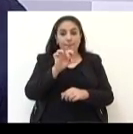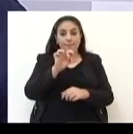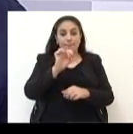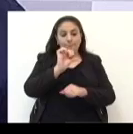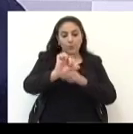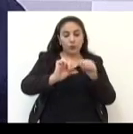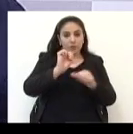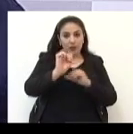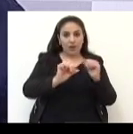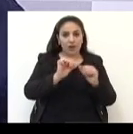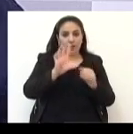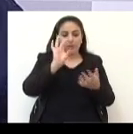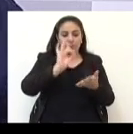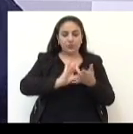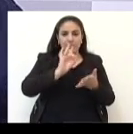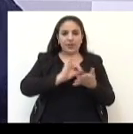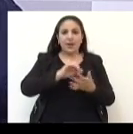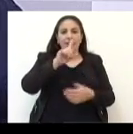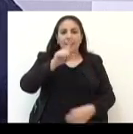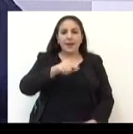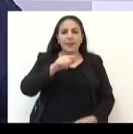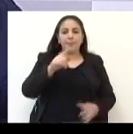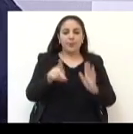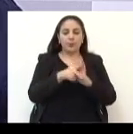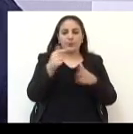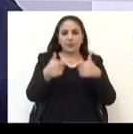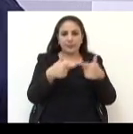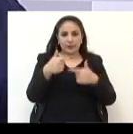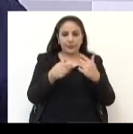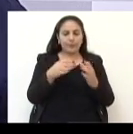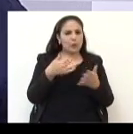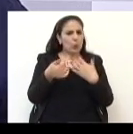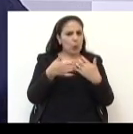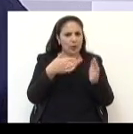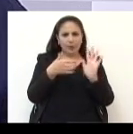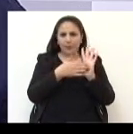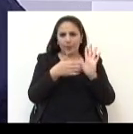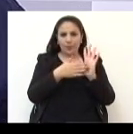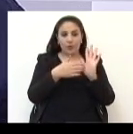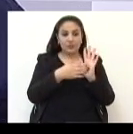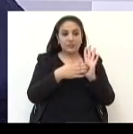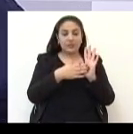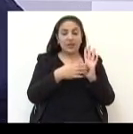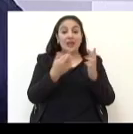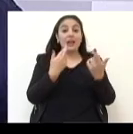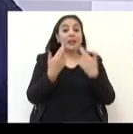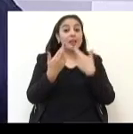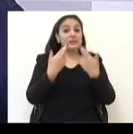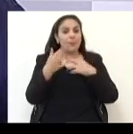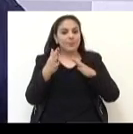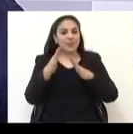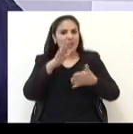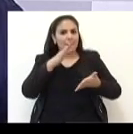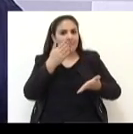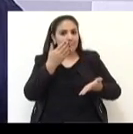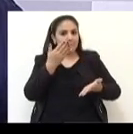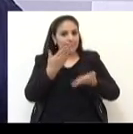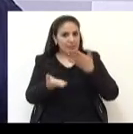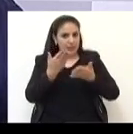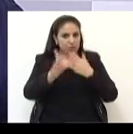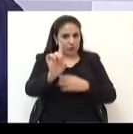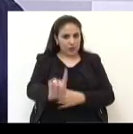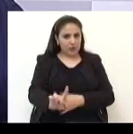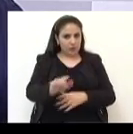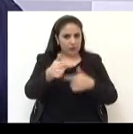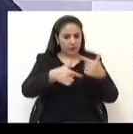mexer naquilo que são as suas garantias, as garantias do trabalhador. Então, qualquer proposta que venha no sentido de retirar direitos